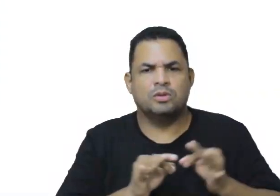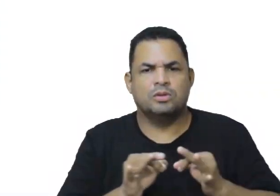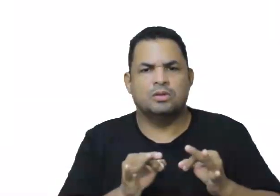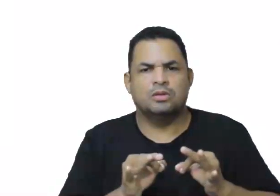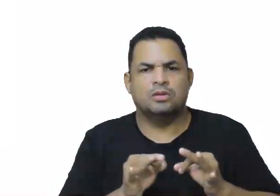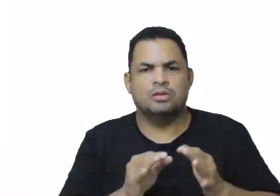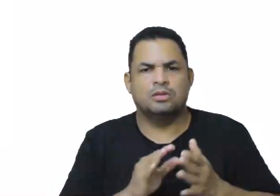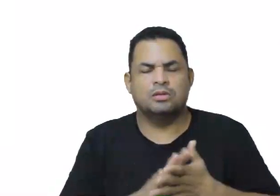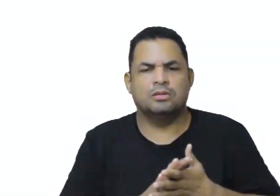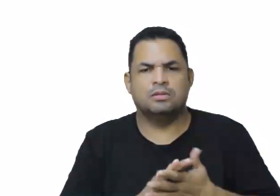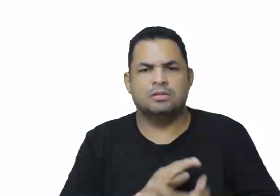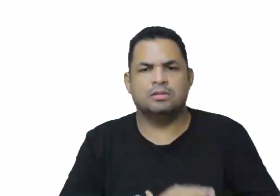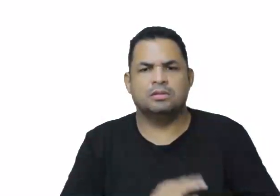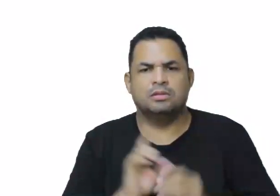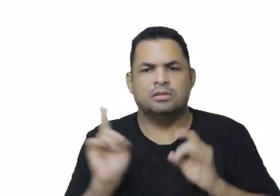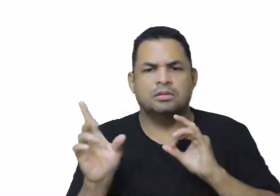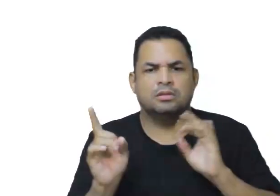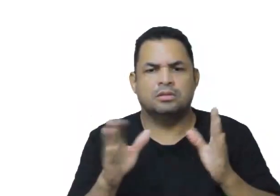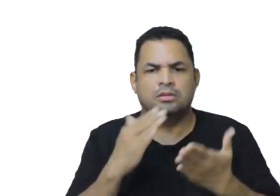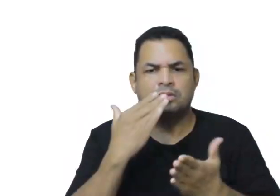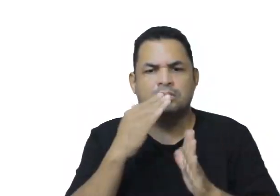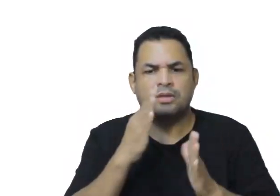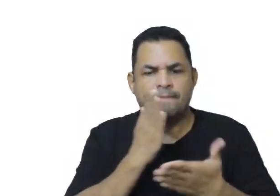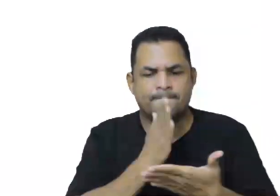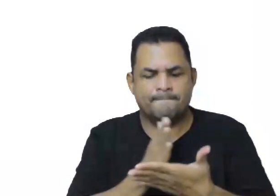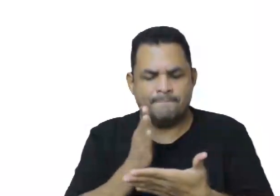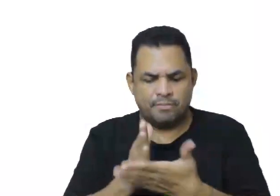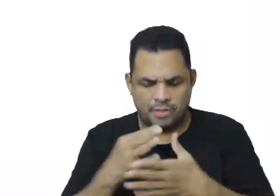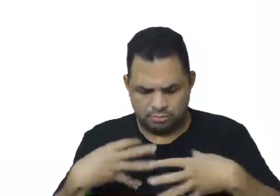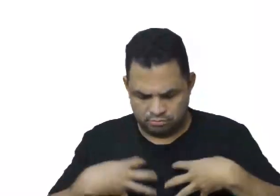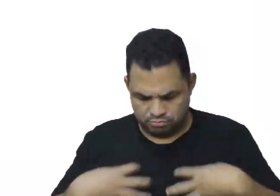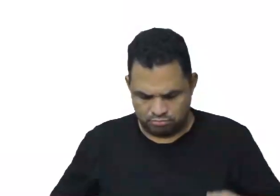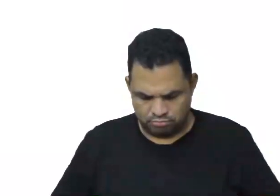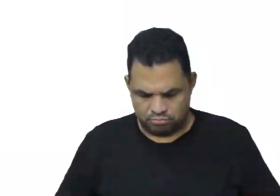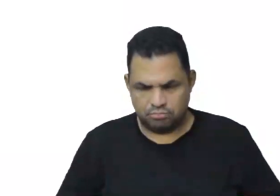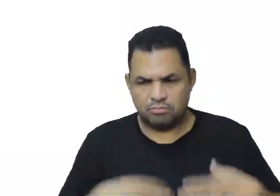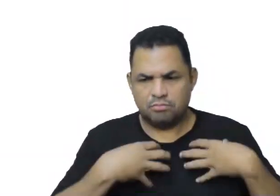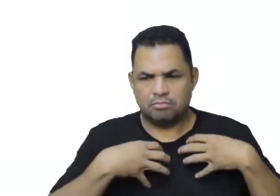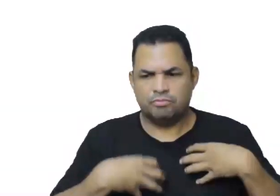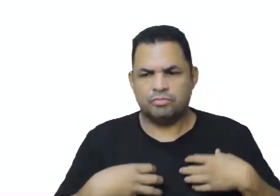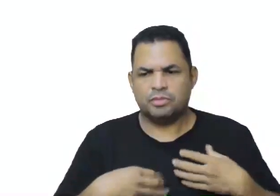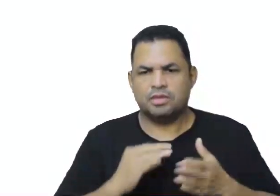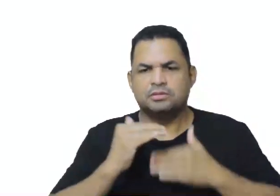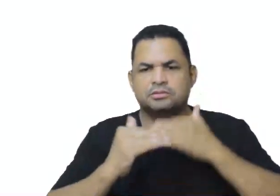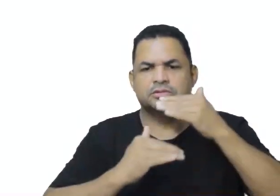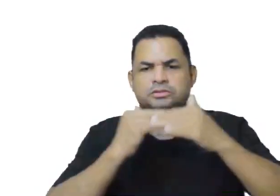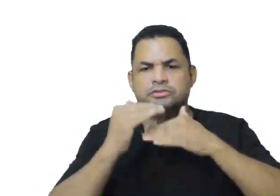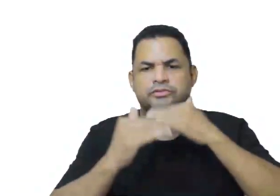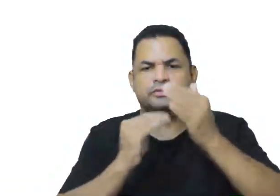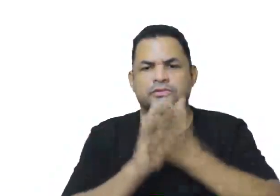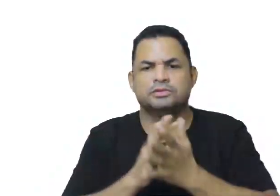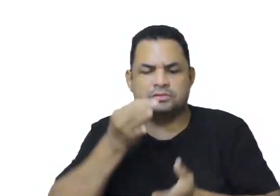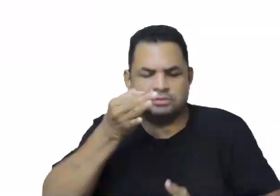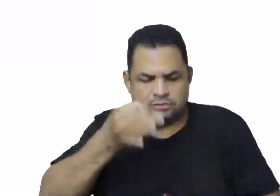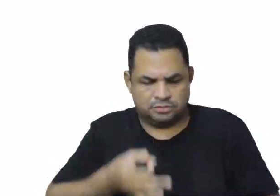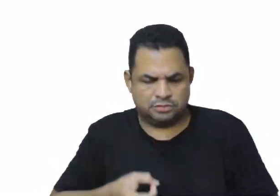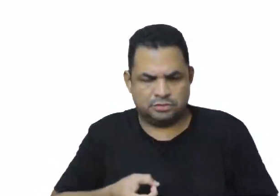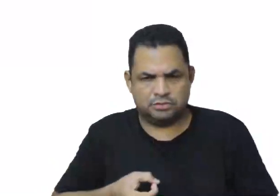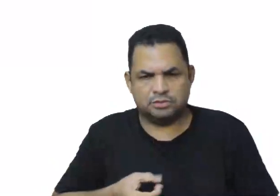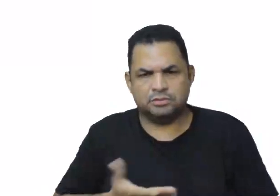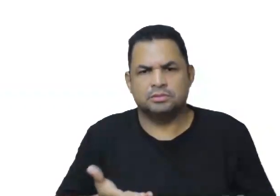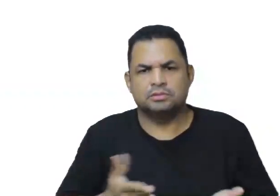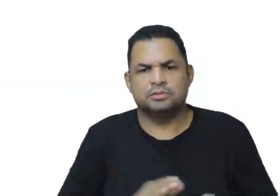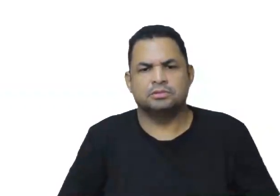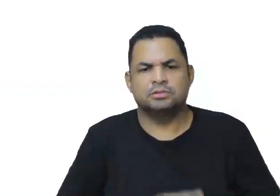né, para que cada parte do organismo se desenvolva da forma adequada. Então, nós temos aqui, ó,